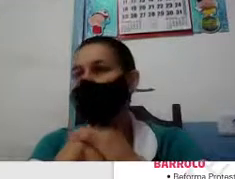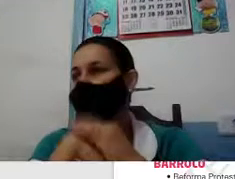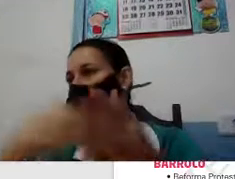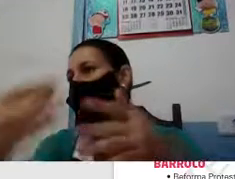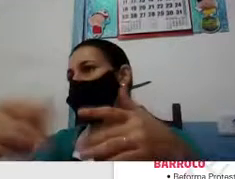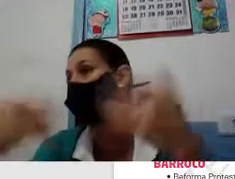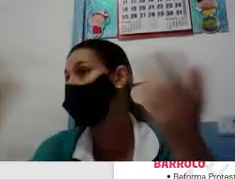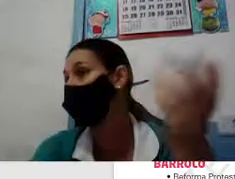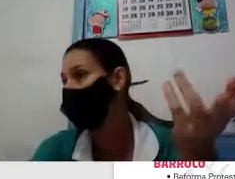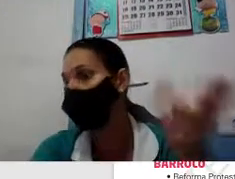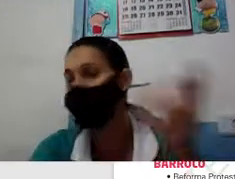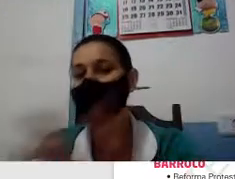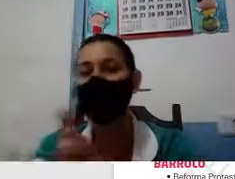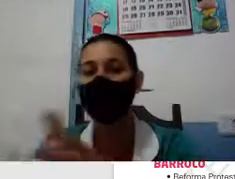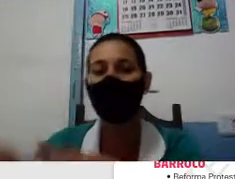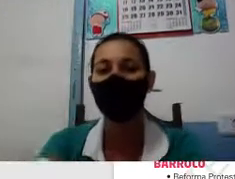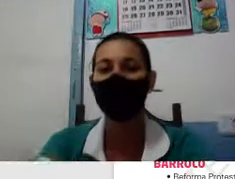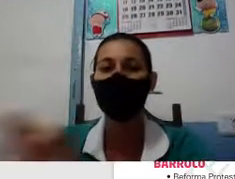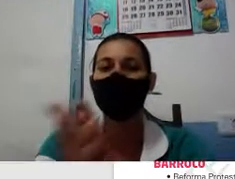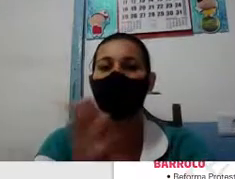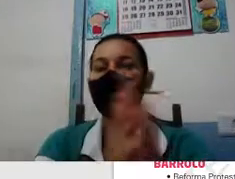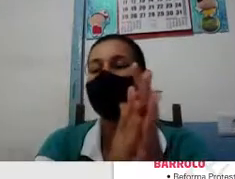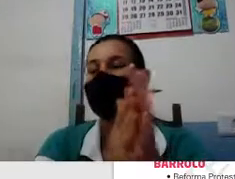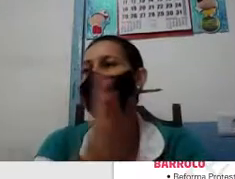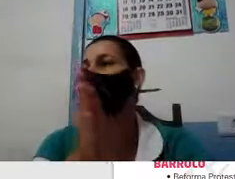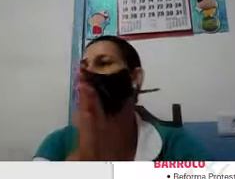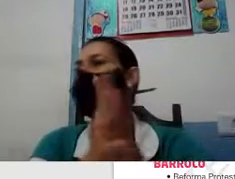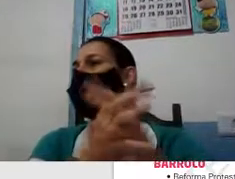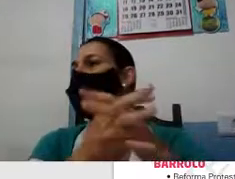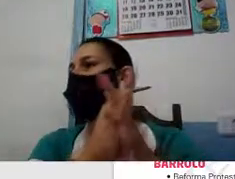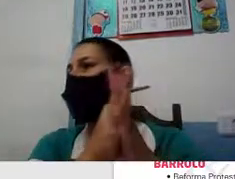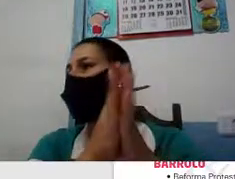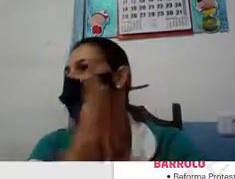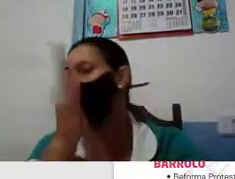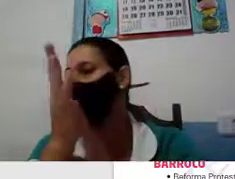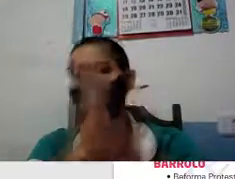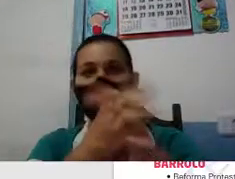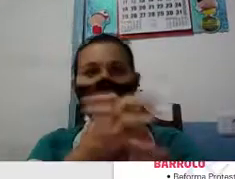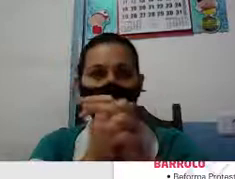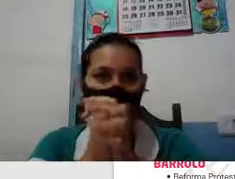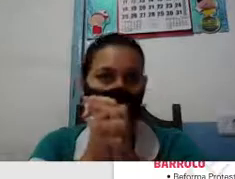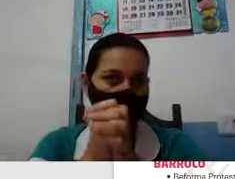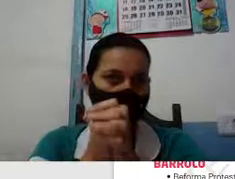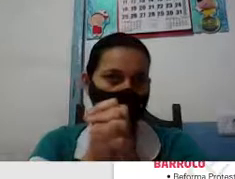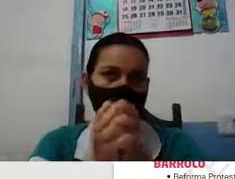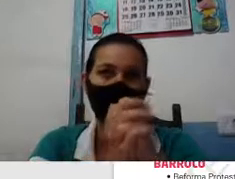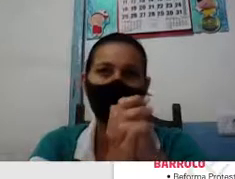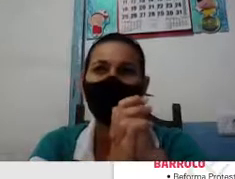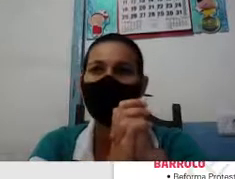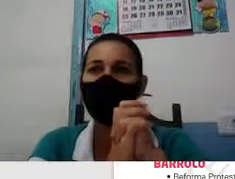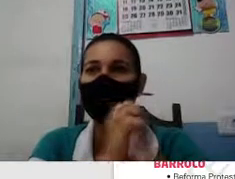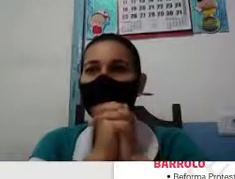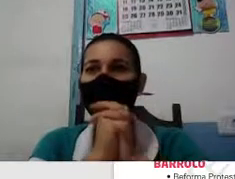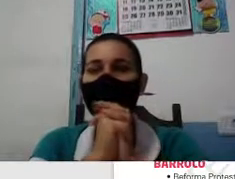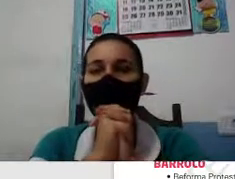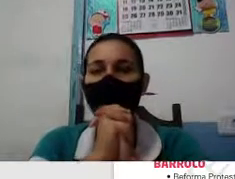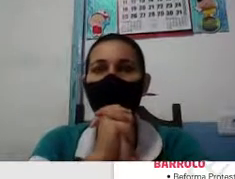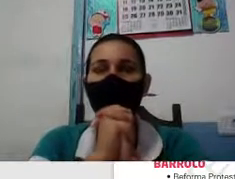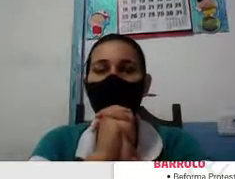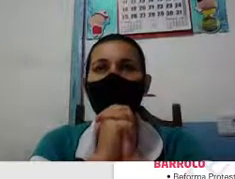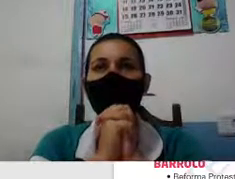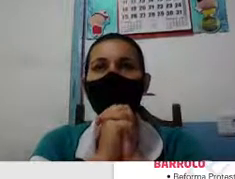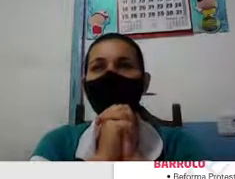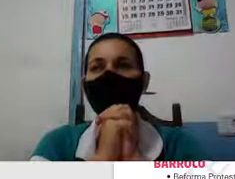então enforcados, queimados vivos, tá? Então a Inquisição foi um período muito triste da nossa história. Eu vejo a Inquisição